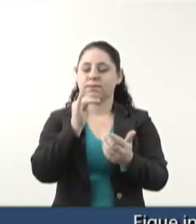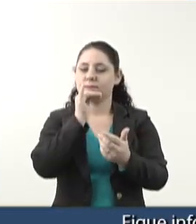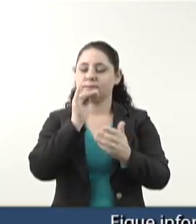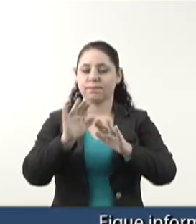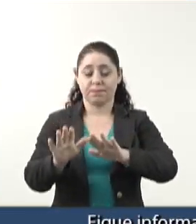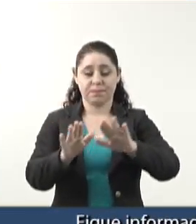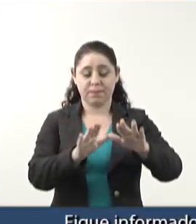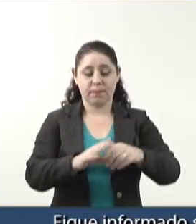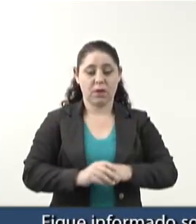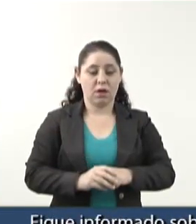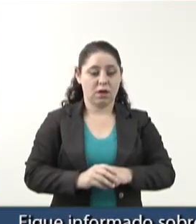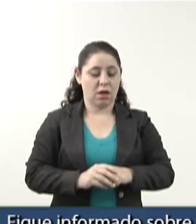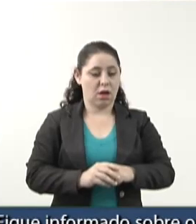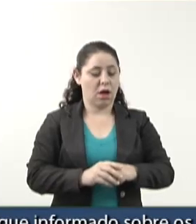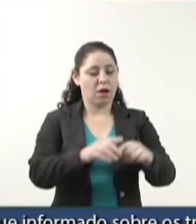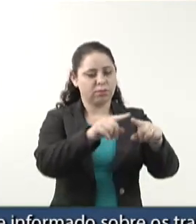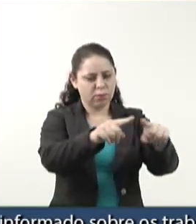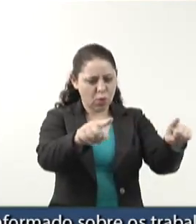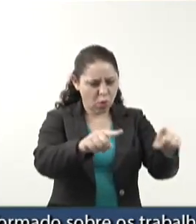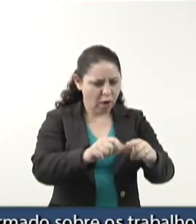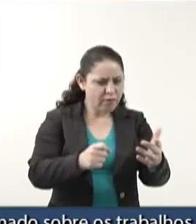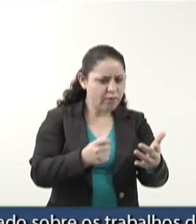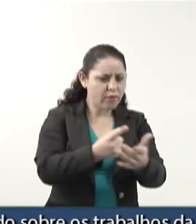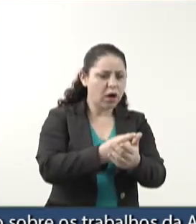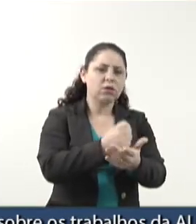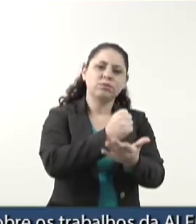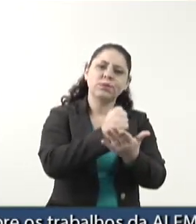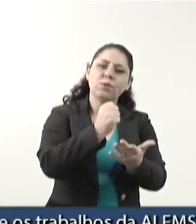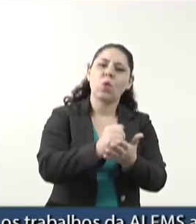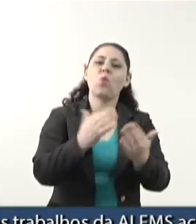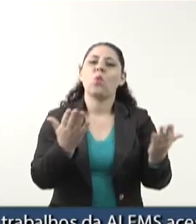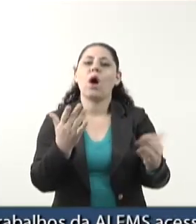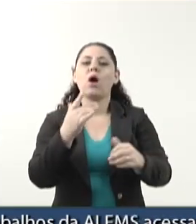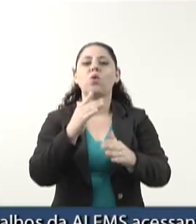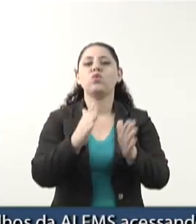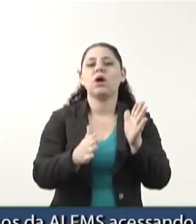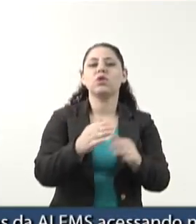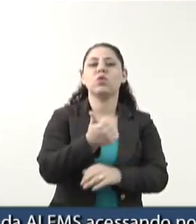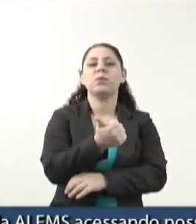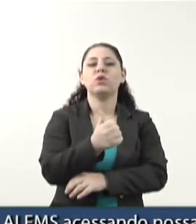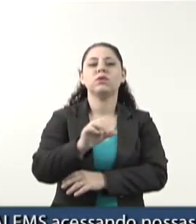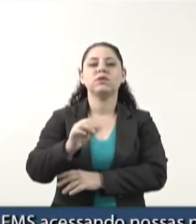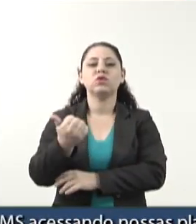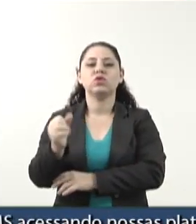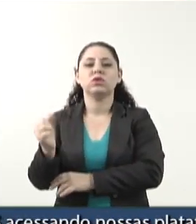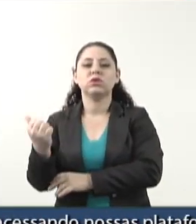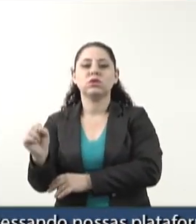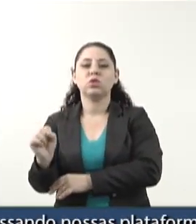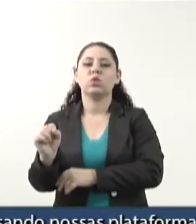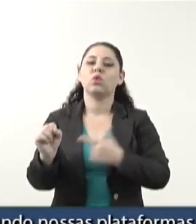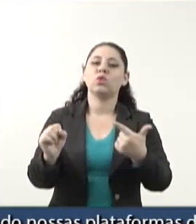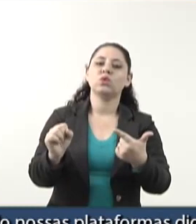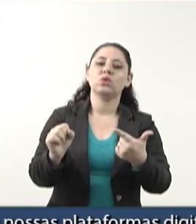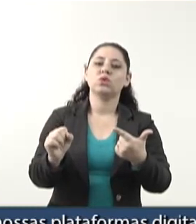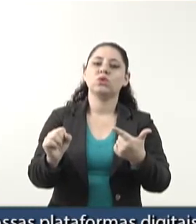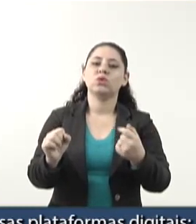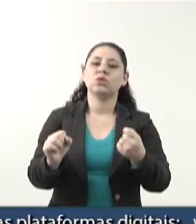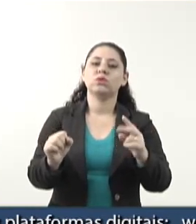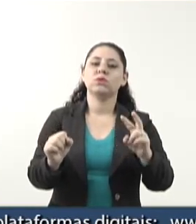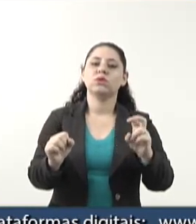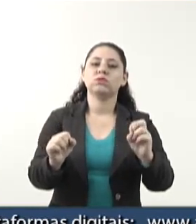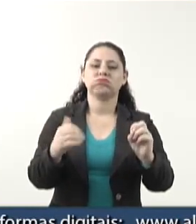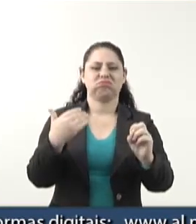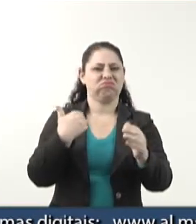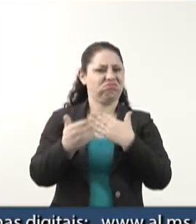demarcação de terra, marco temporal, que data é, se é em 88, se vai ser em 2050, não